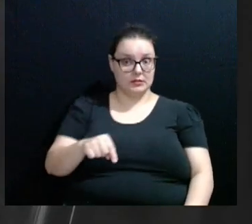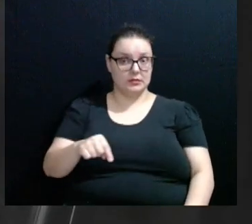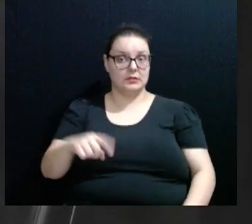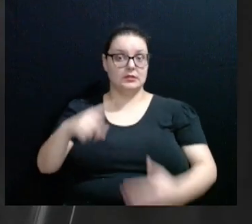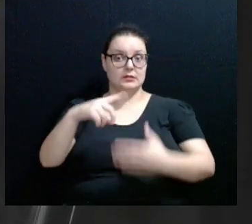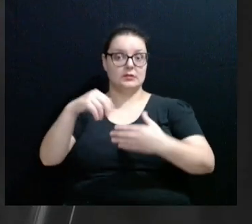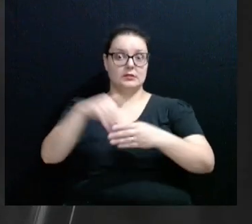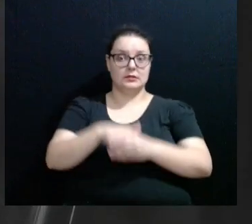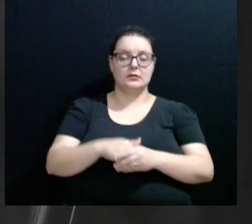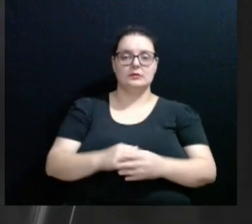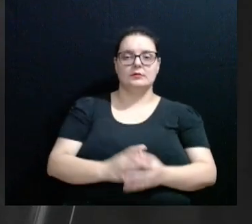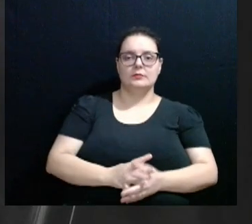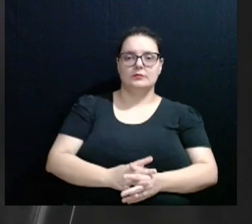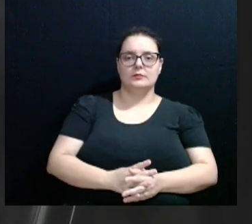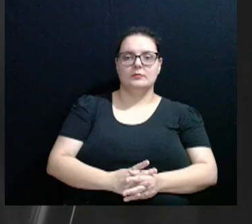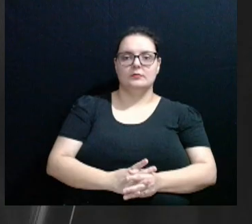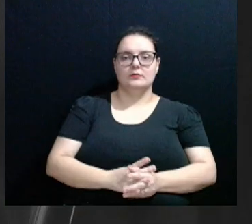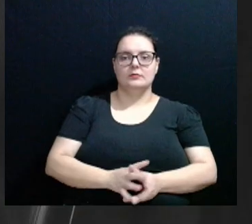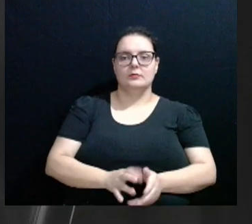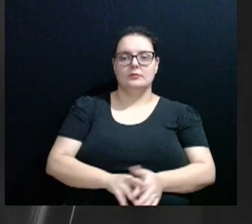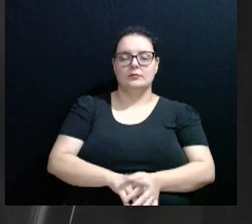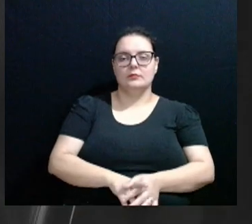tinha o lado